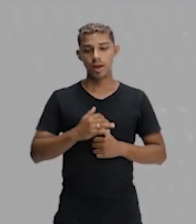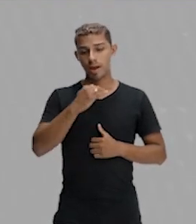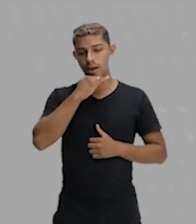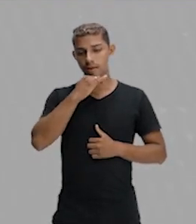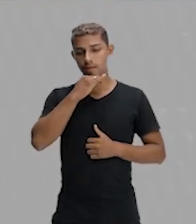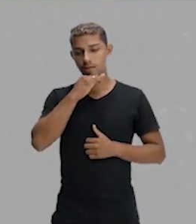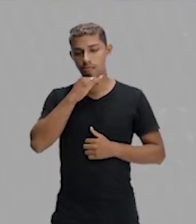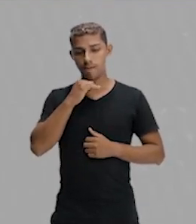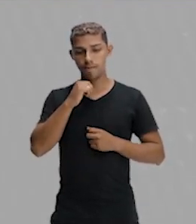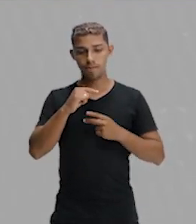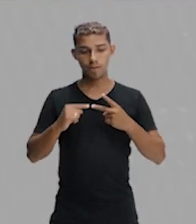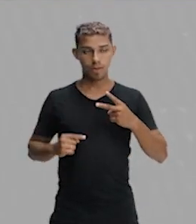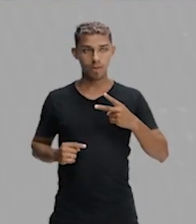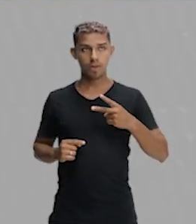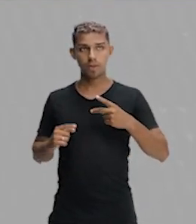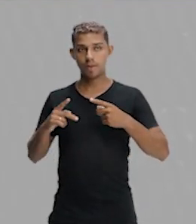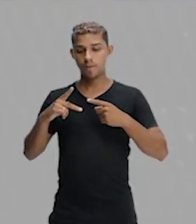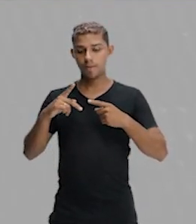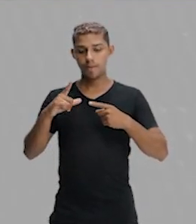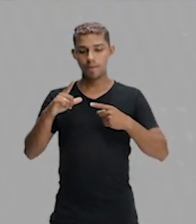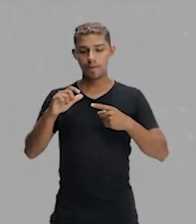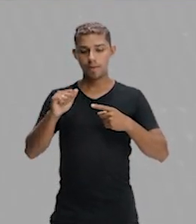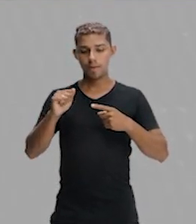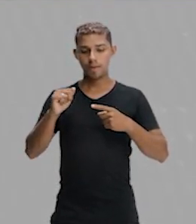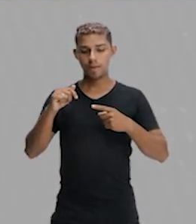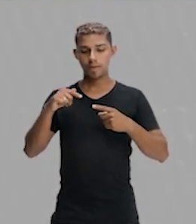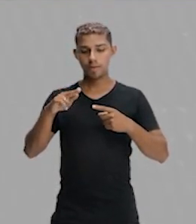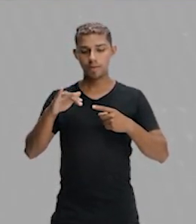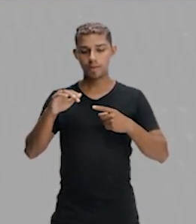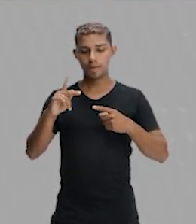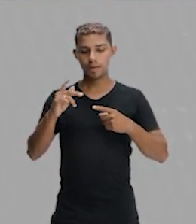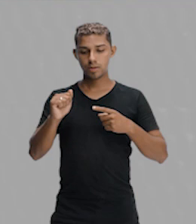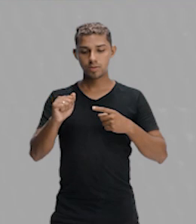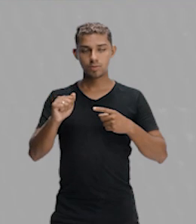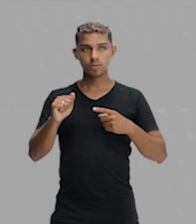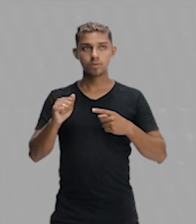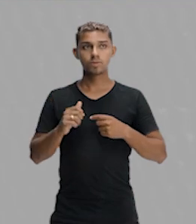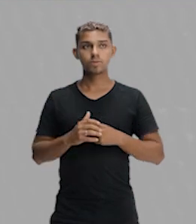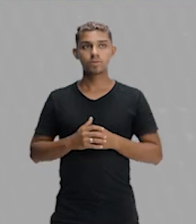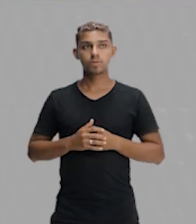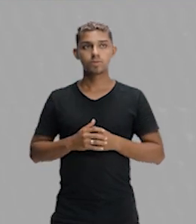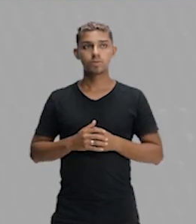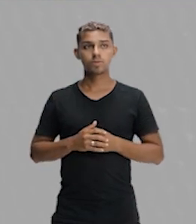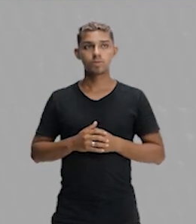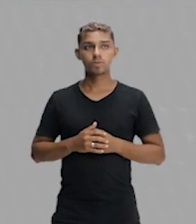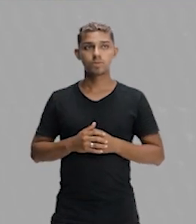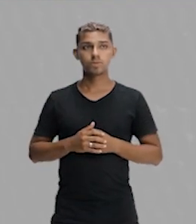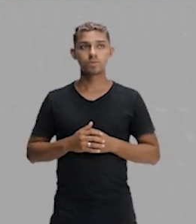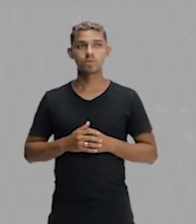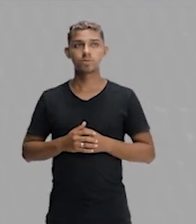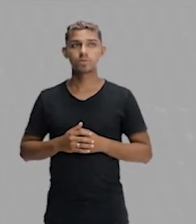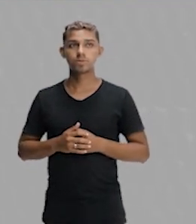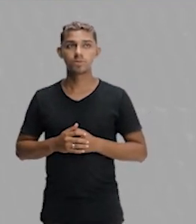exemplo, duas plaquinhas dessa, só que uma plaquinha, vamos lá, ó, uma